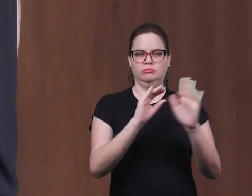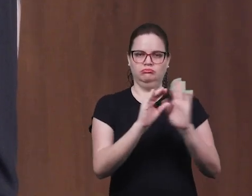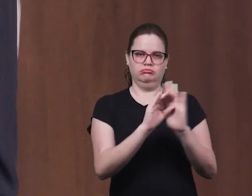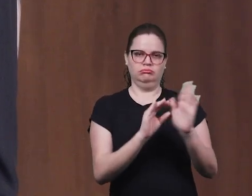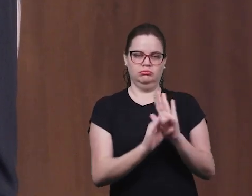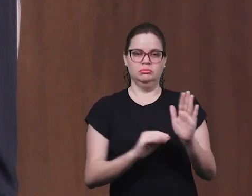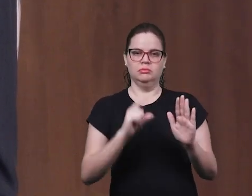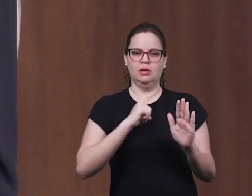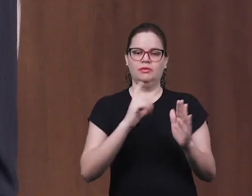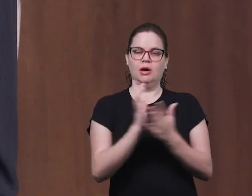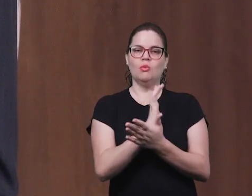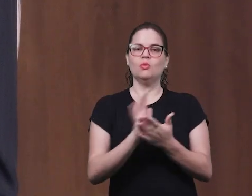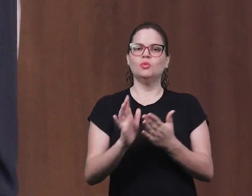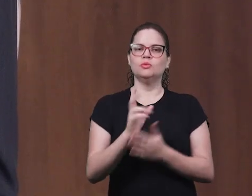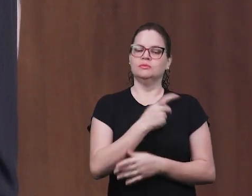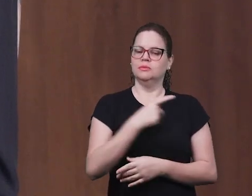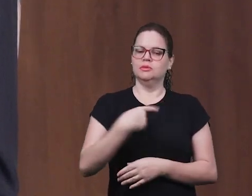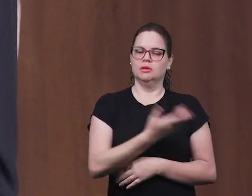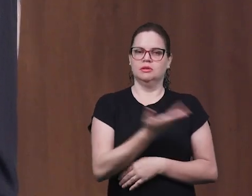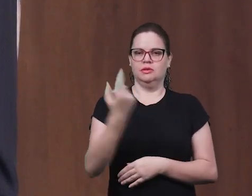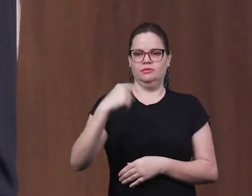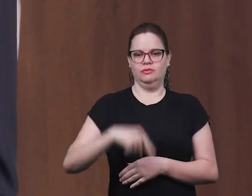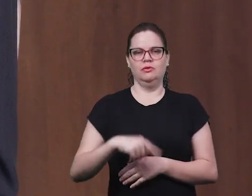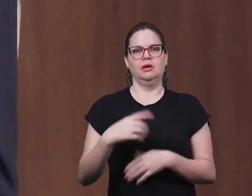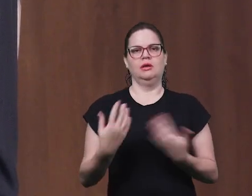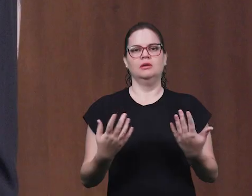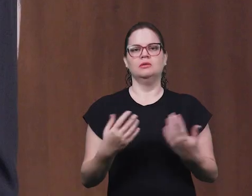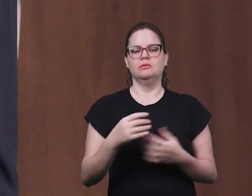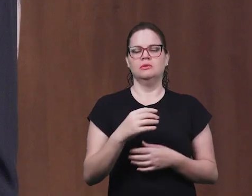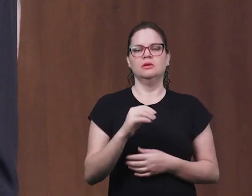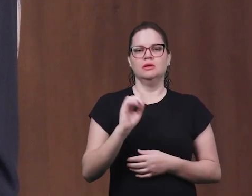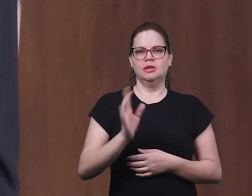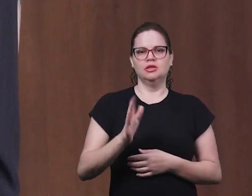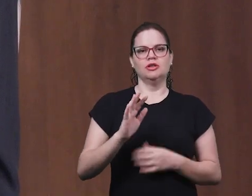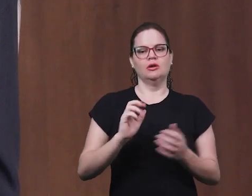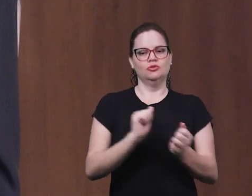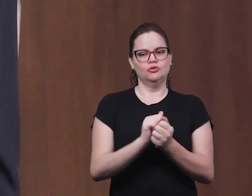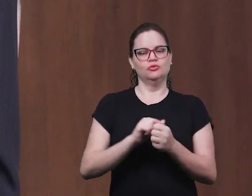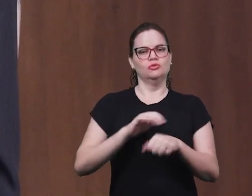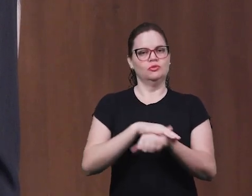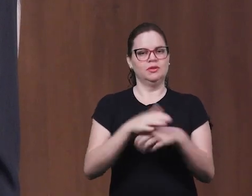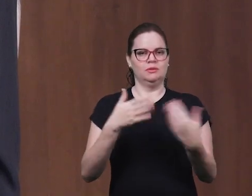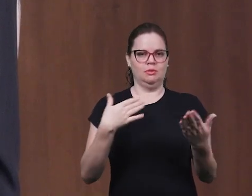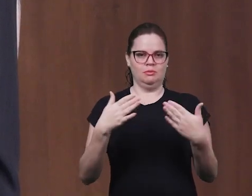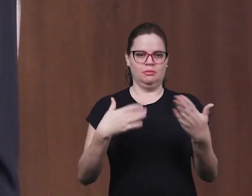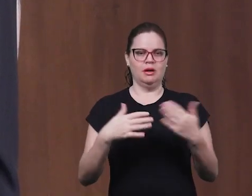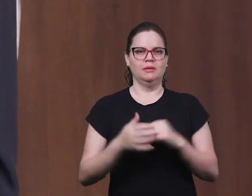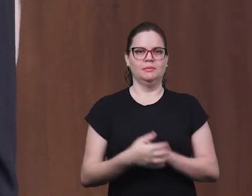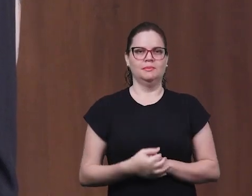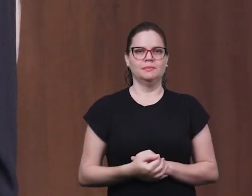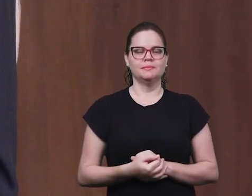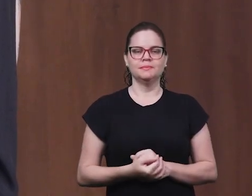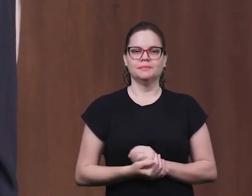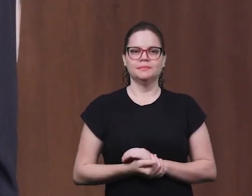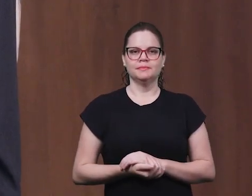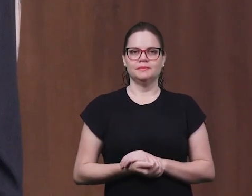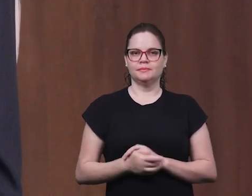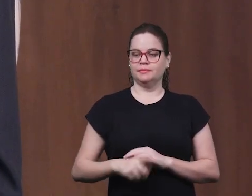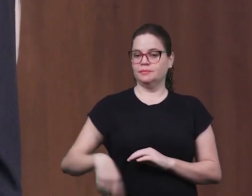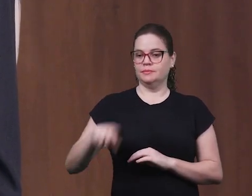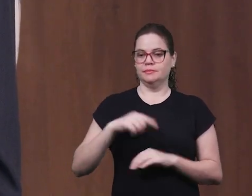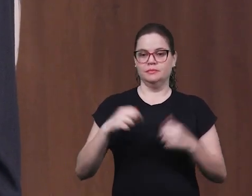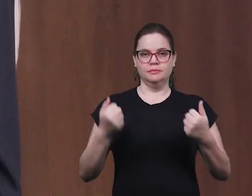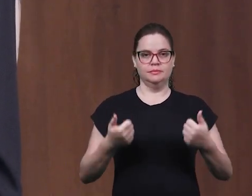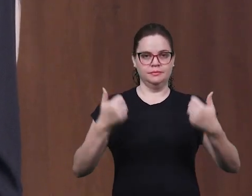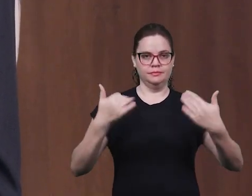nos acompanharam nestes 3 episódios anteriores. Nós falamos ali